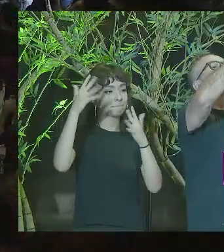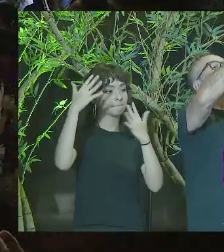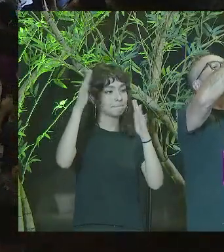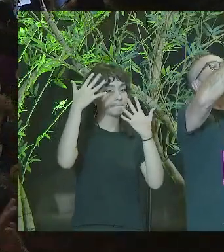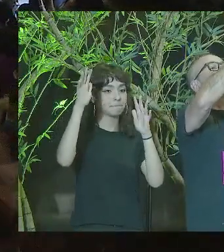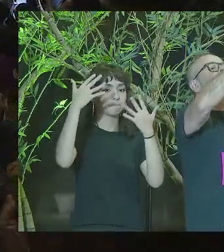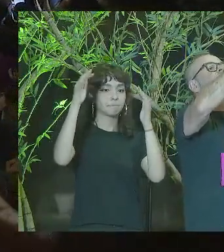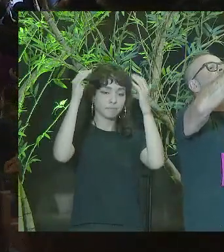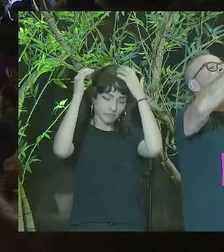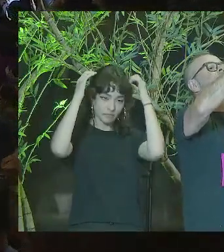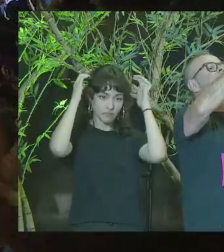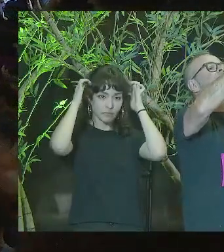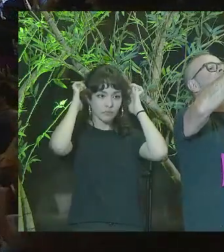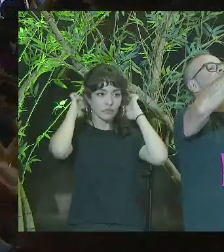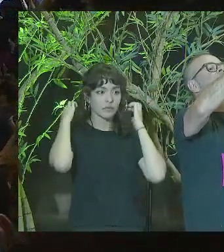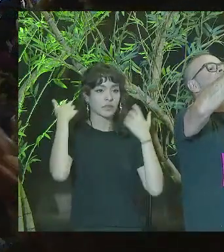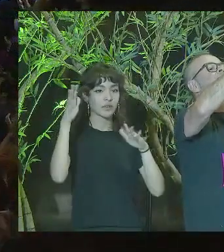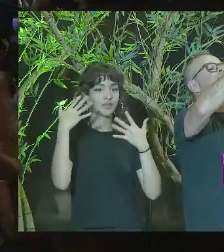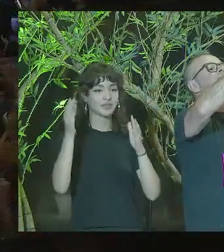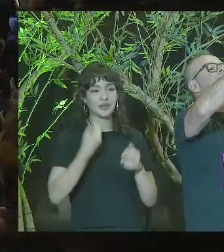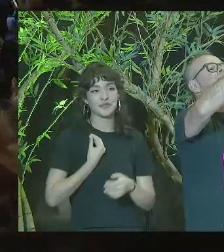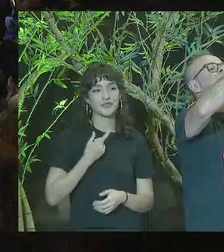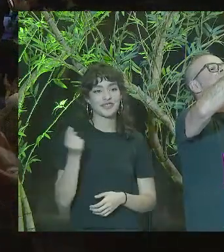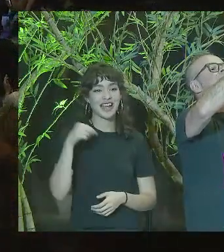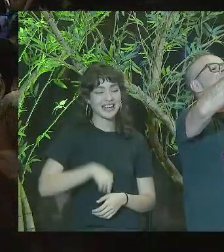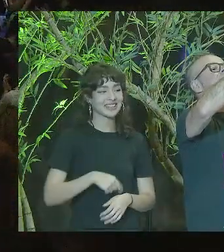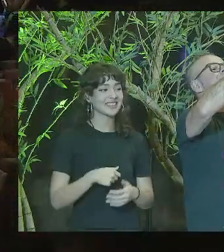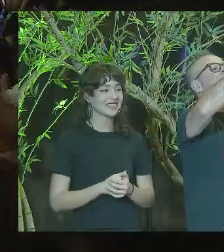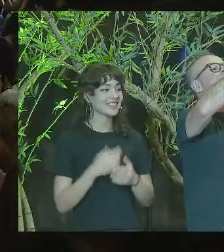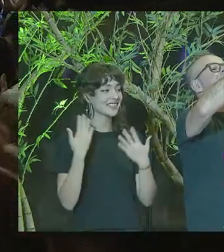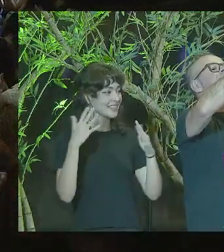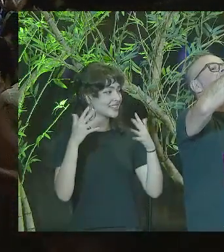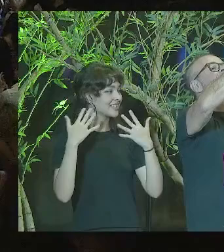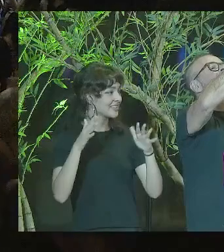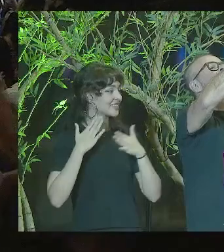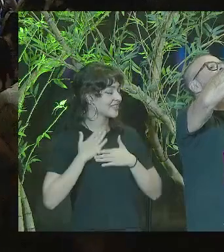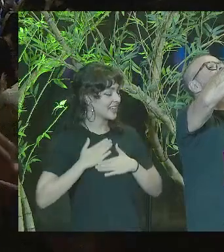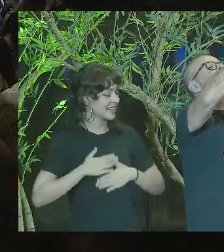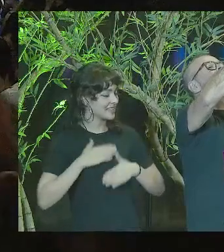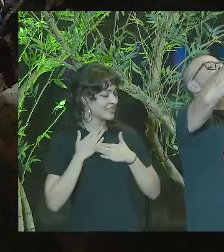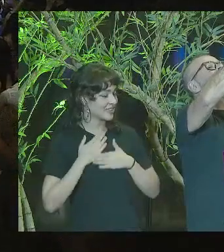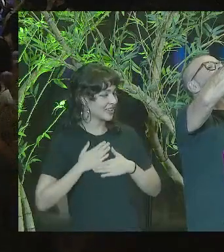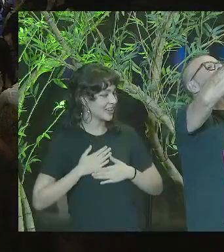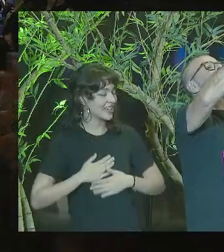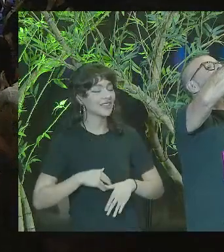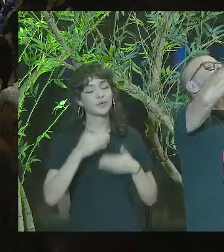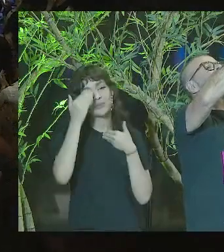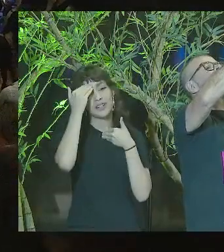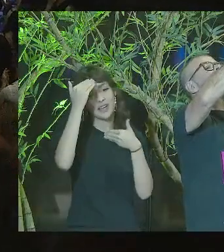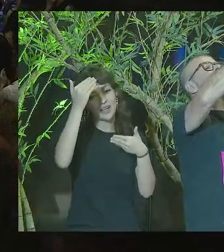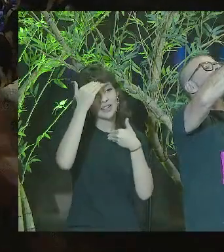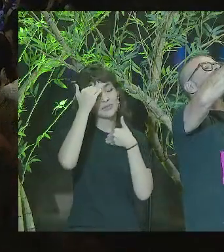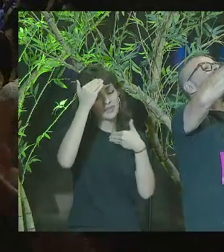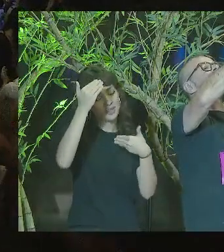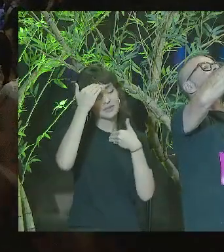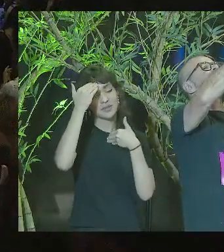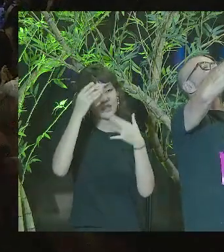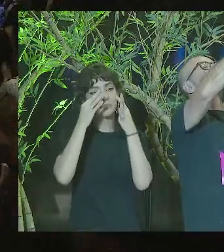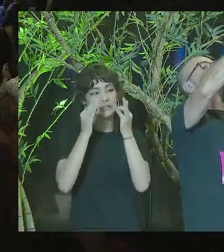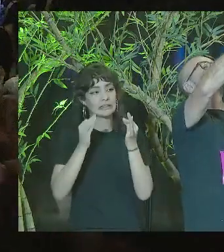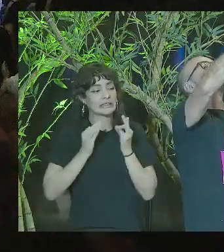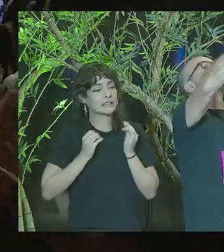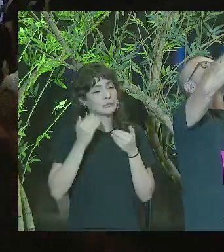Vou não vou ficar aqui. Devagarinho, devagarinho. Obrigada, gente, por esse tempo de vocês